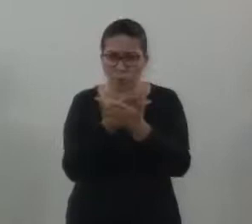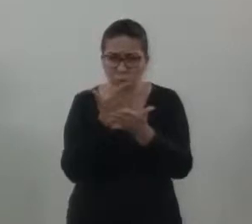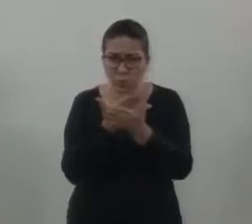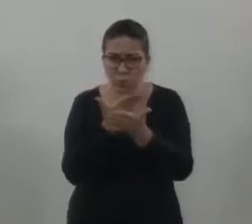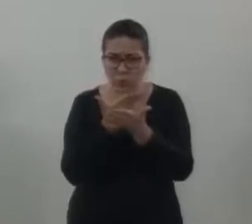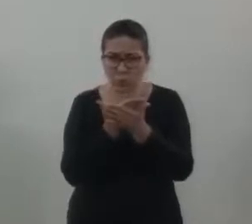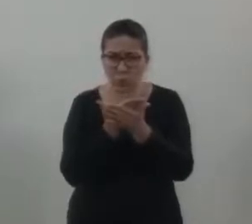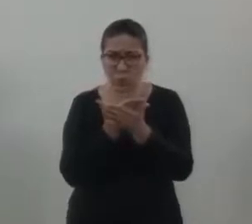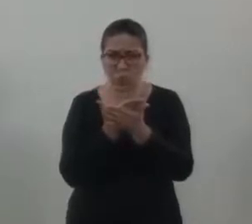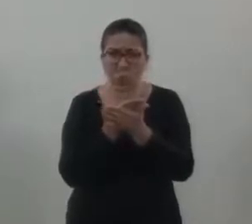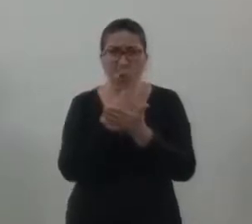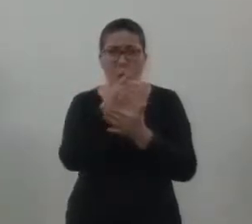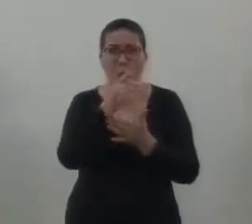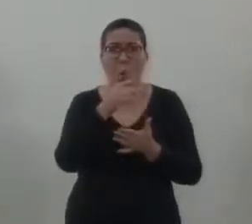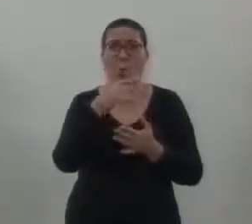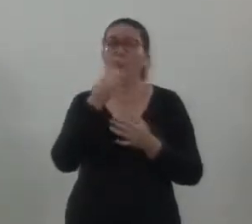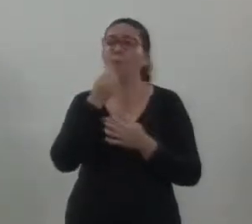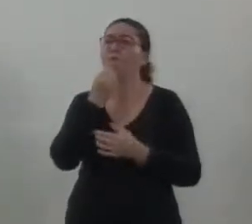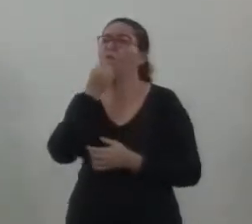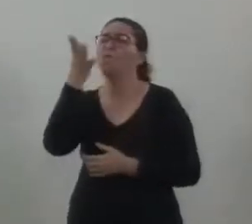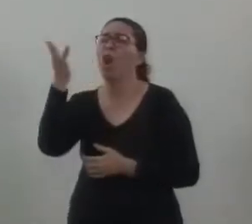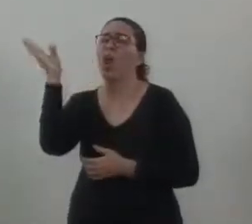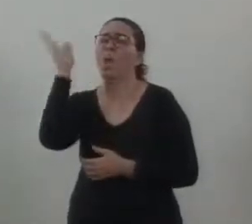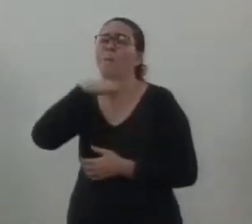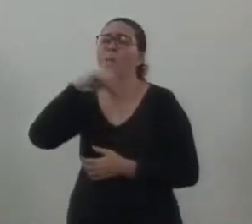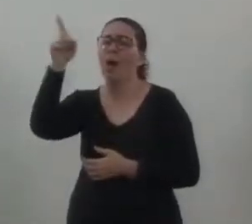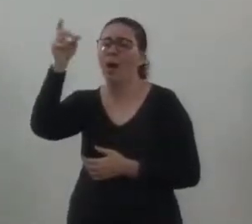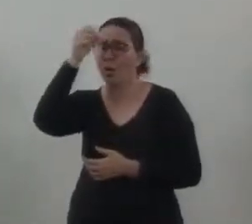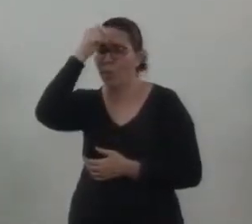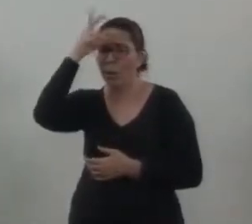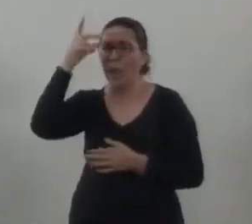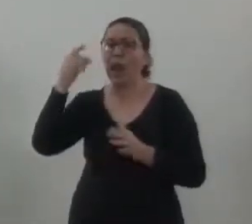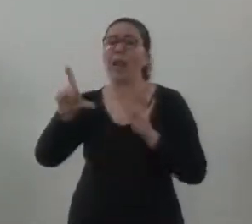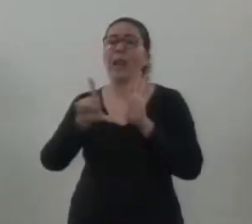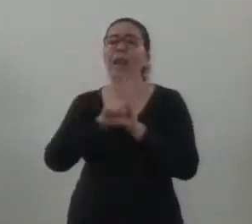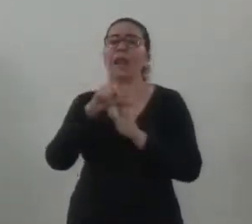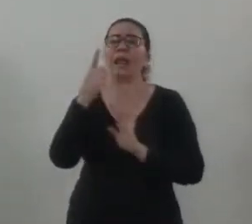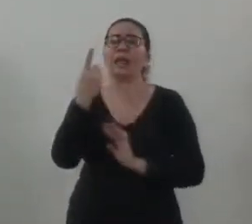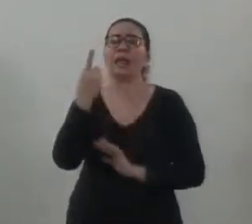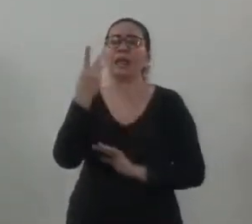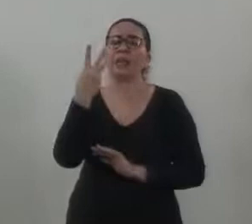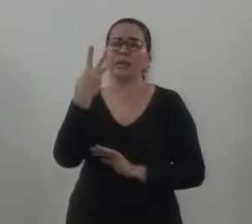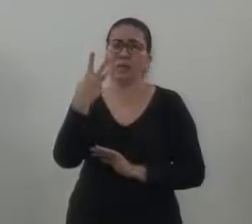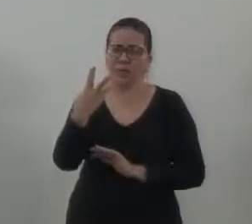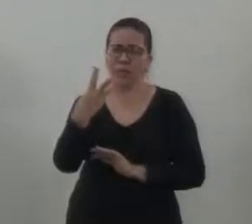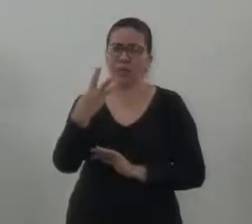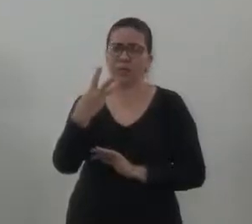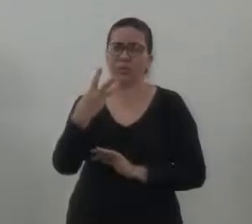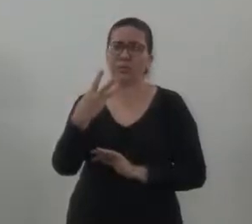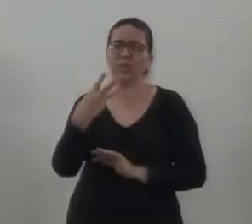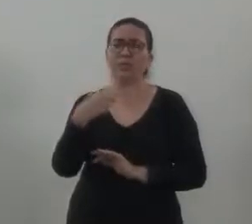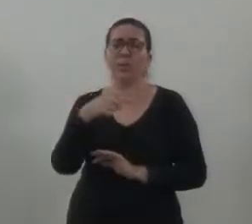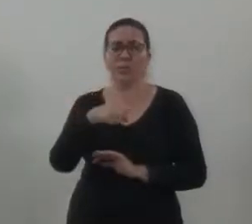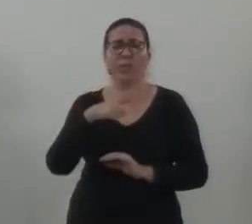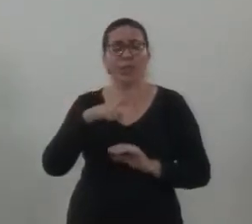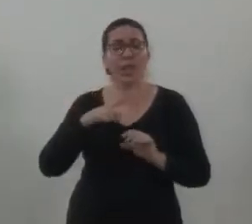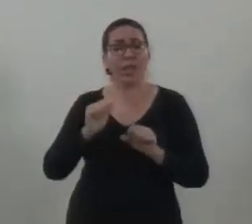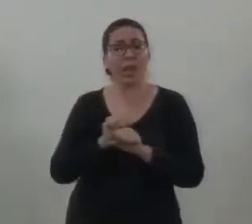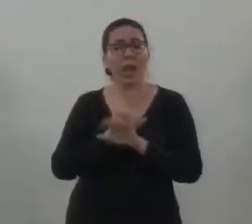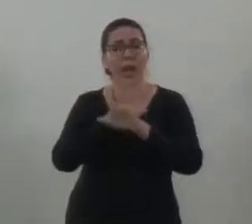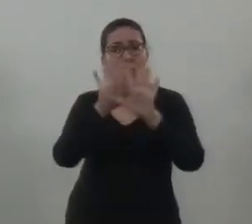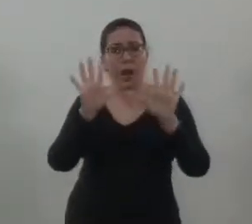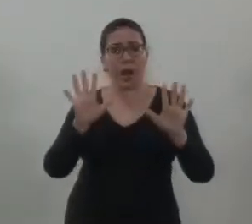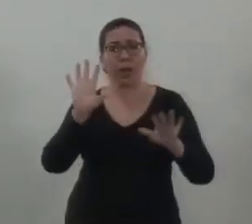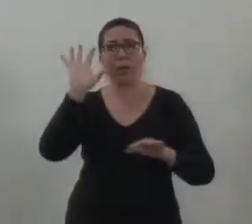ou informou mal o prefeito, atenção para a Lei 13.3987 de 2020, que ela é muito clara que no período